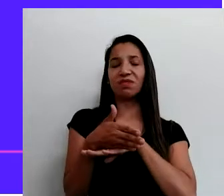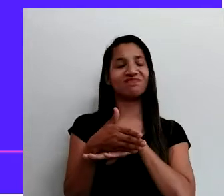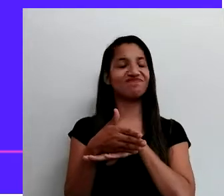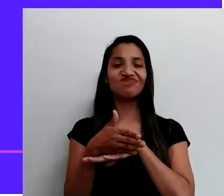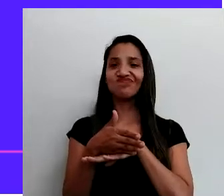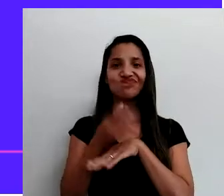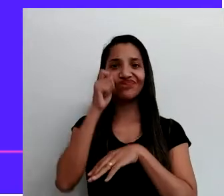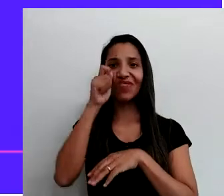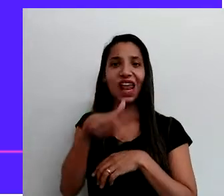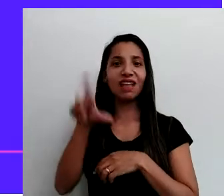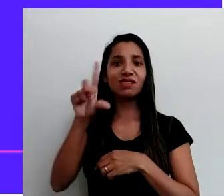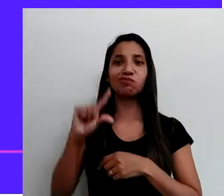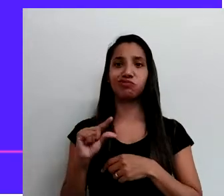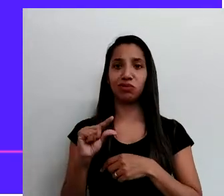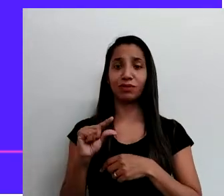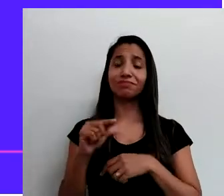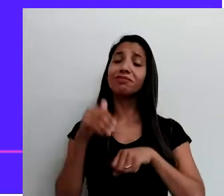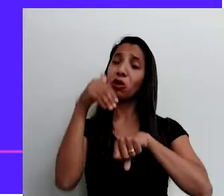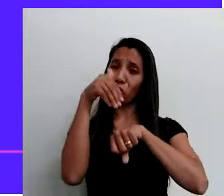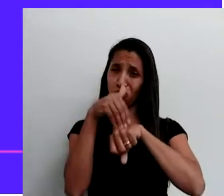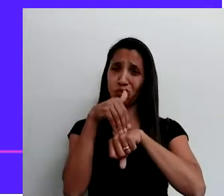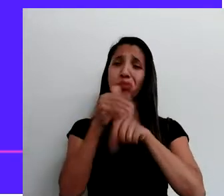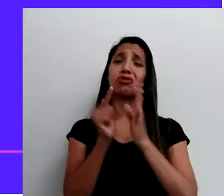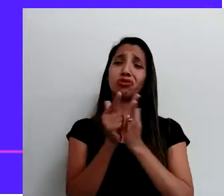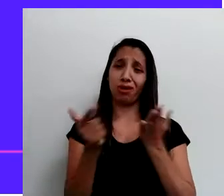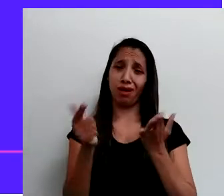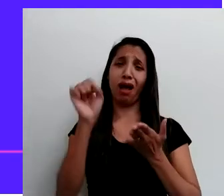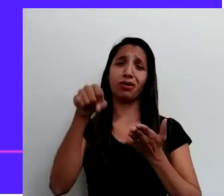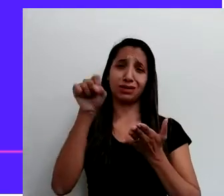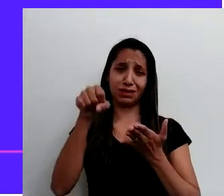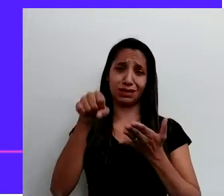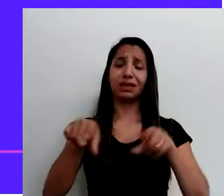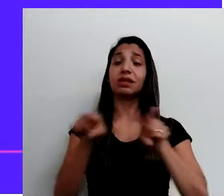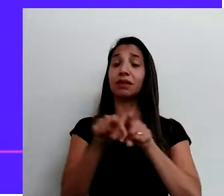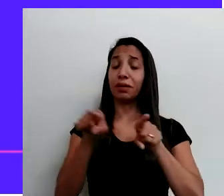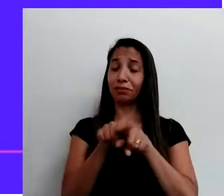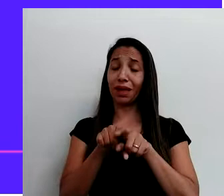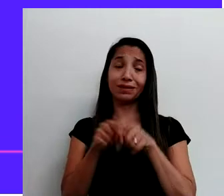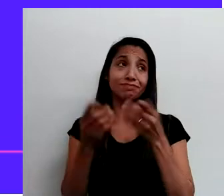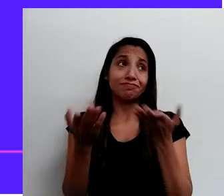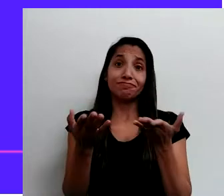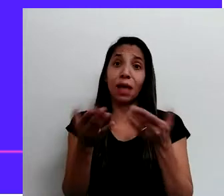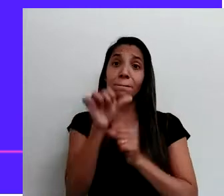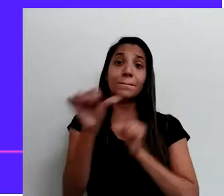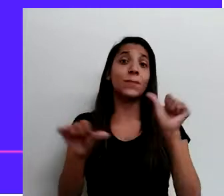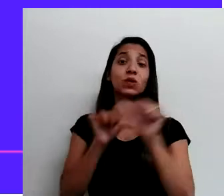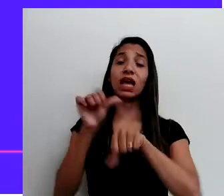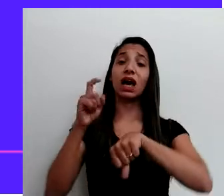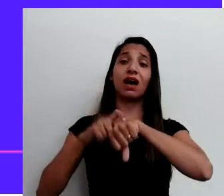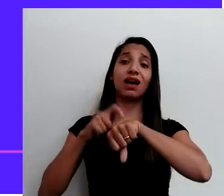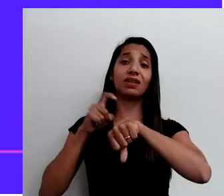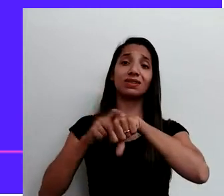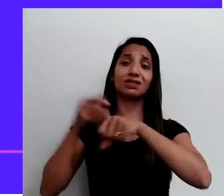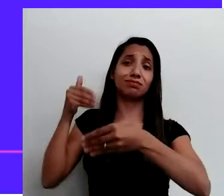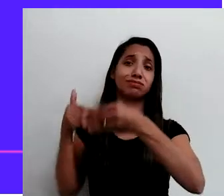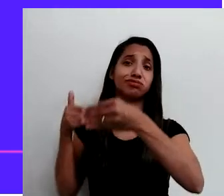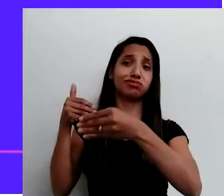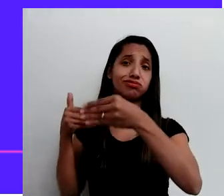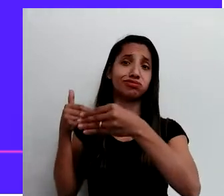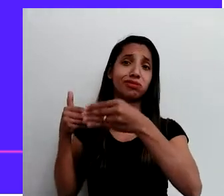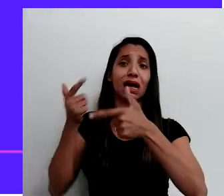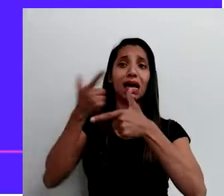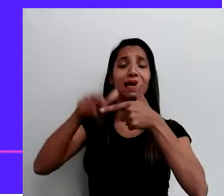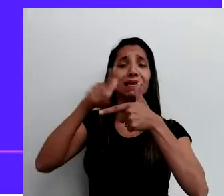por culpa da própria crise, né? A chegada da internet é um momento de transição, crise econômica, que tornou